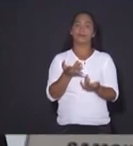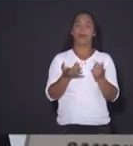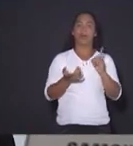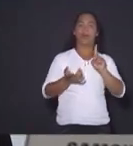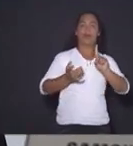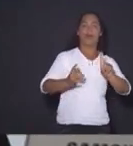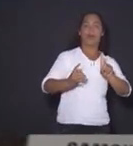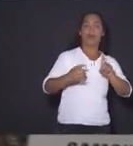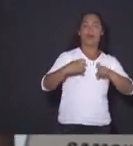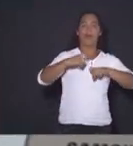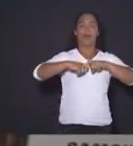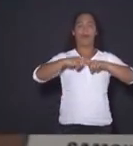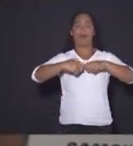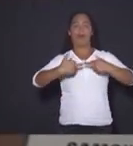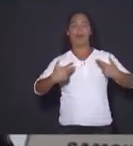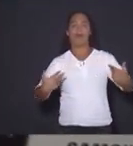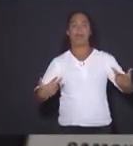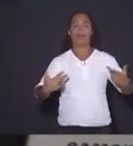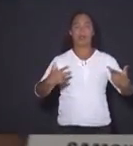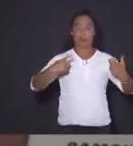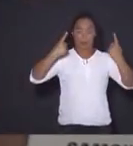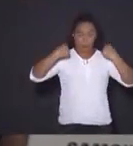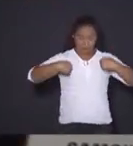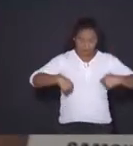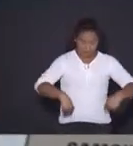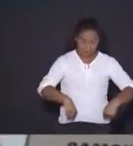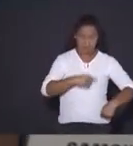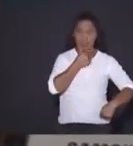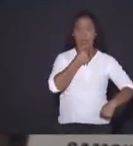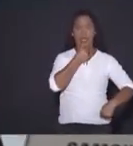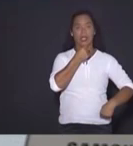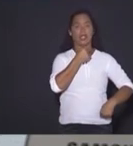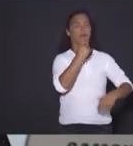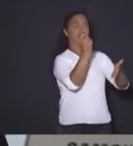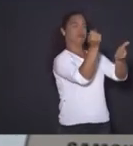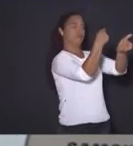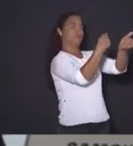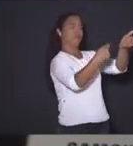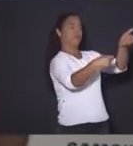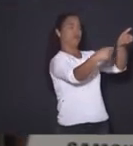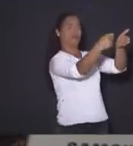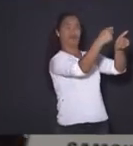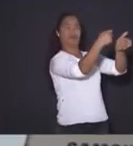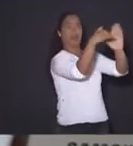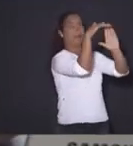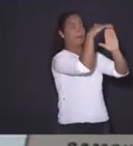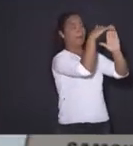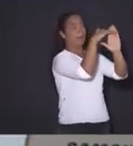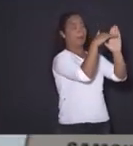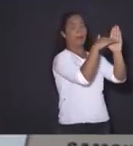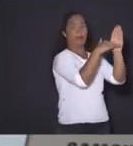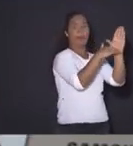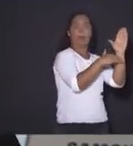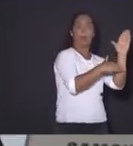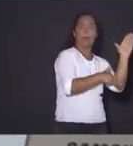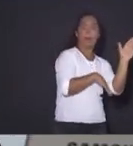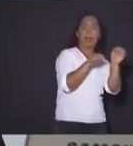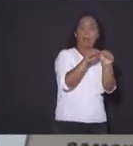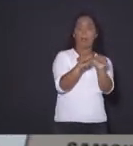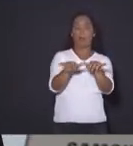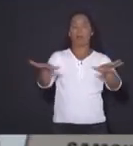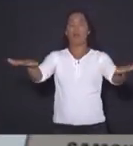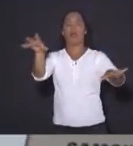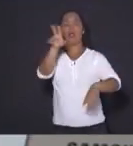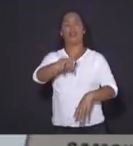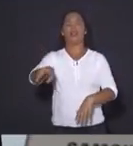sexual da esalq que os meninos todos colocaram como era o corpo das mulheres né não uma lista para toda a universidade ver né a